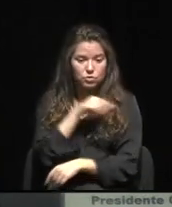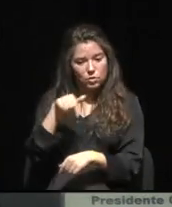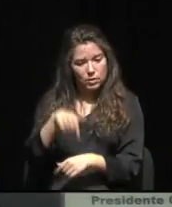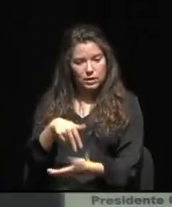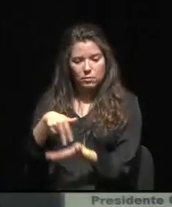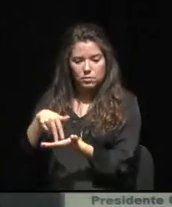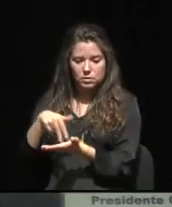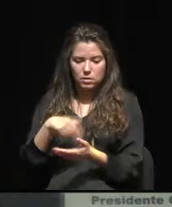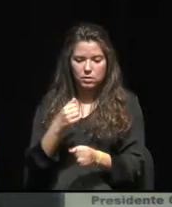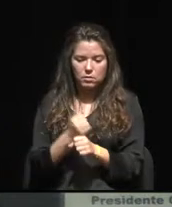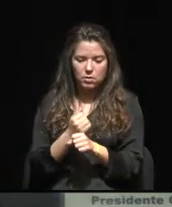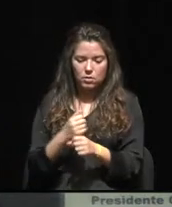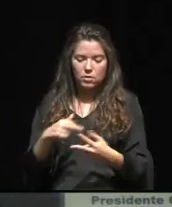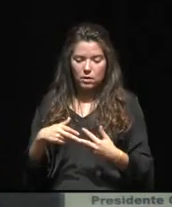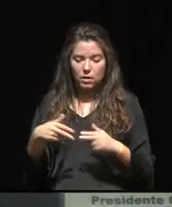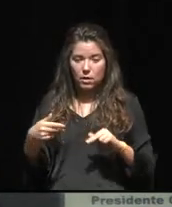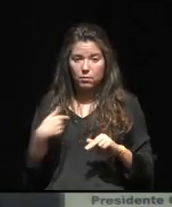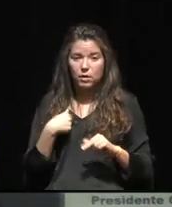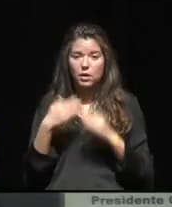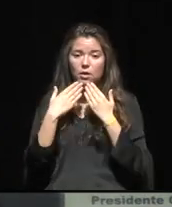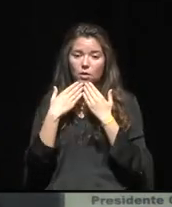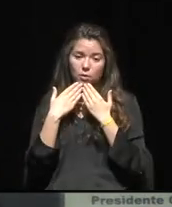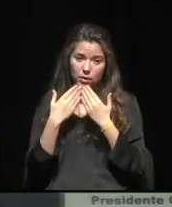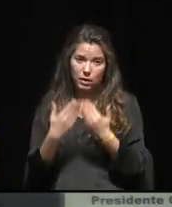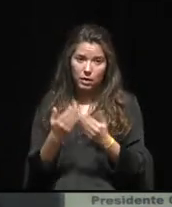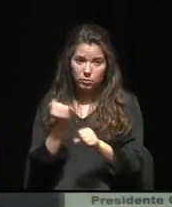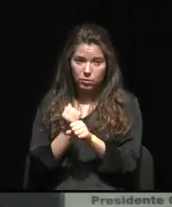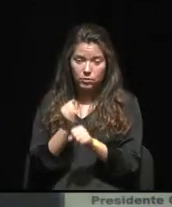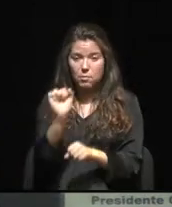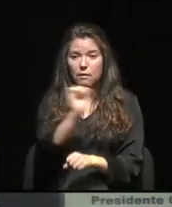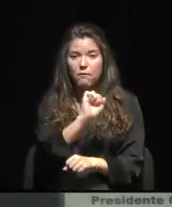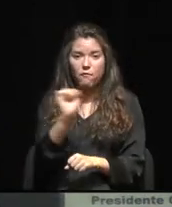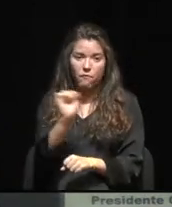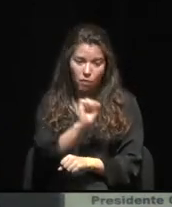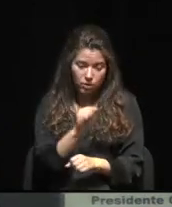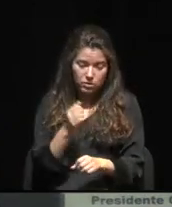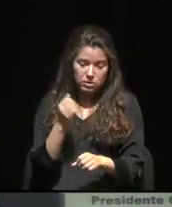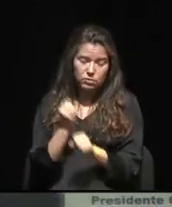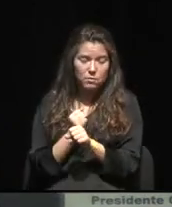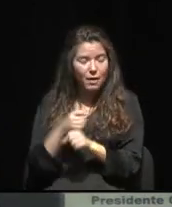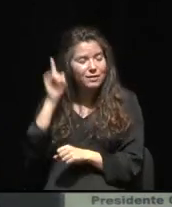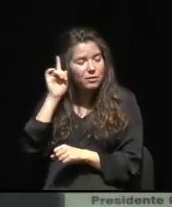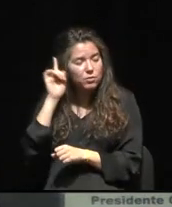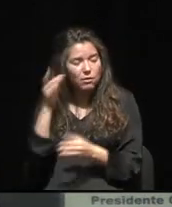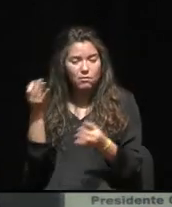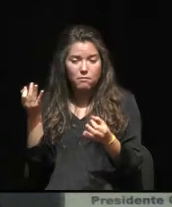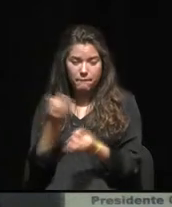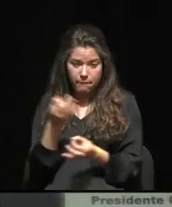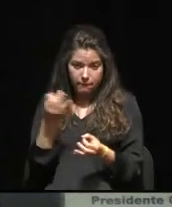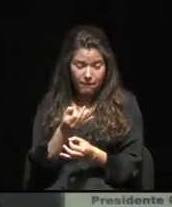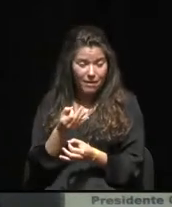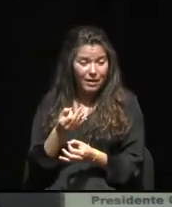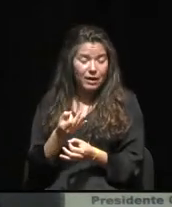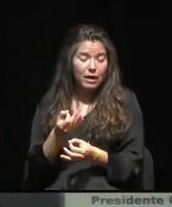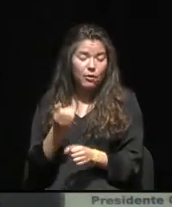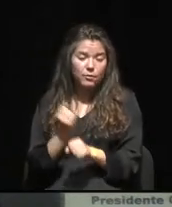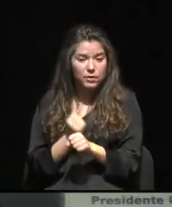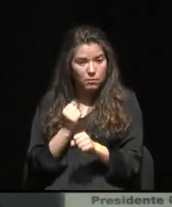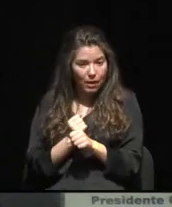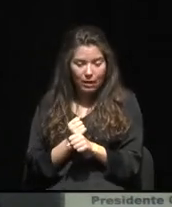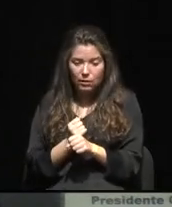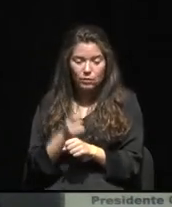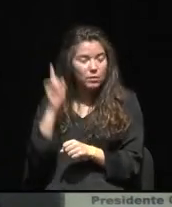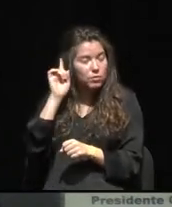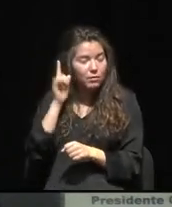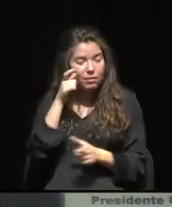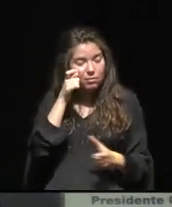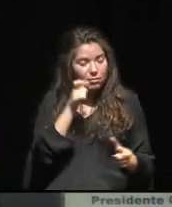aqui estão os senhores trabalhadores da câmara agradecendo por o seu trabalho é um trabalho muito importante o trabalho dos fiscais é essencial na vida da